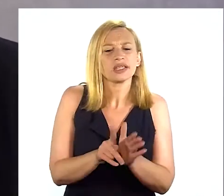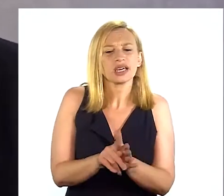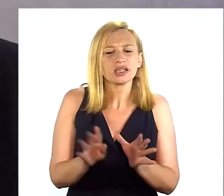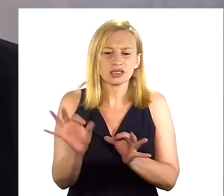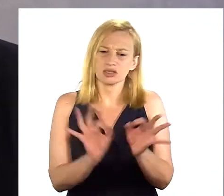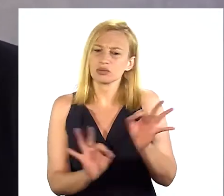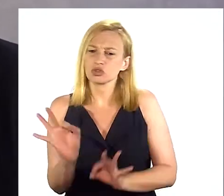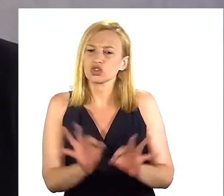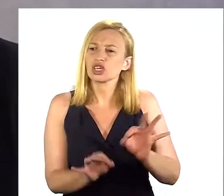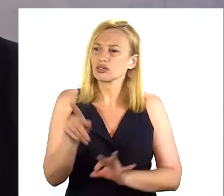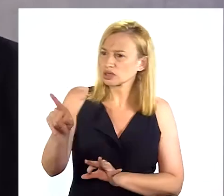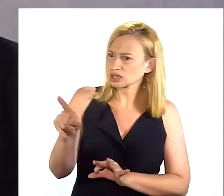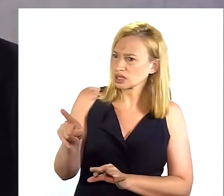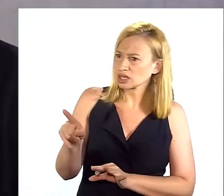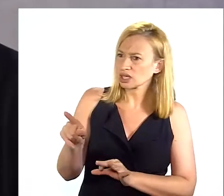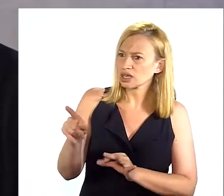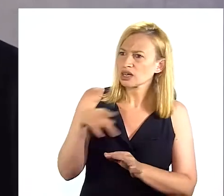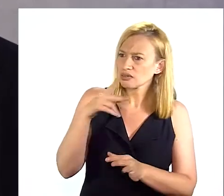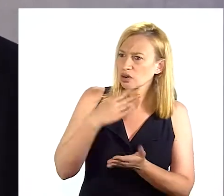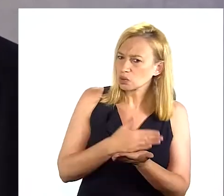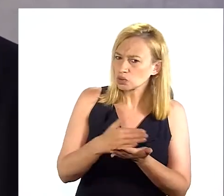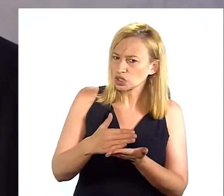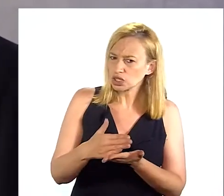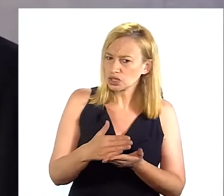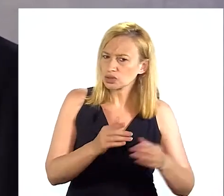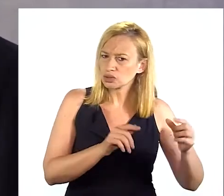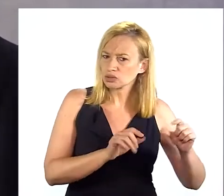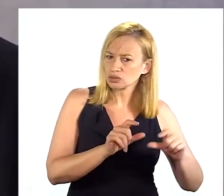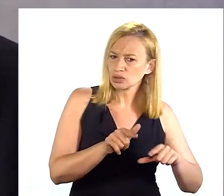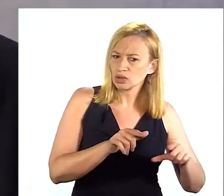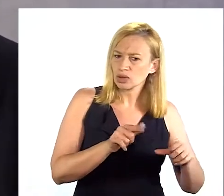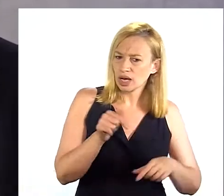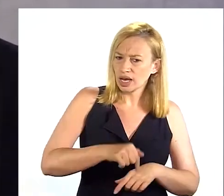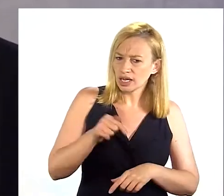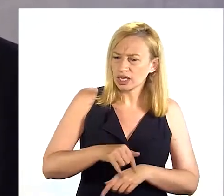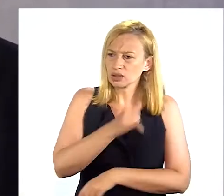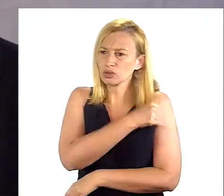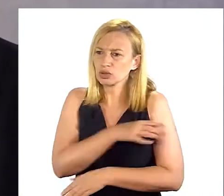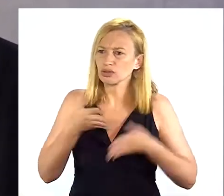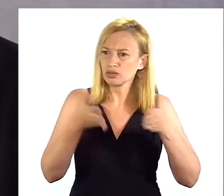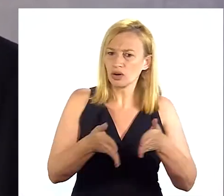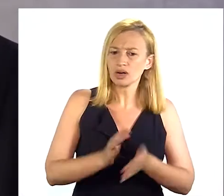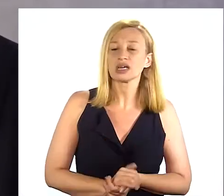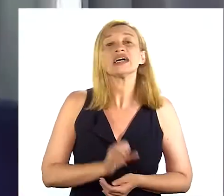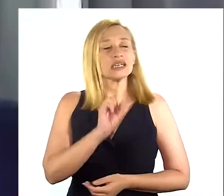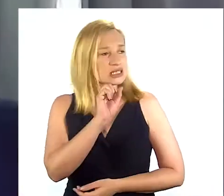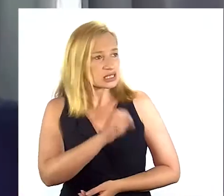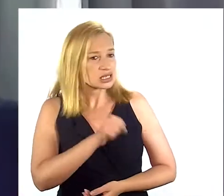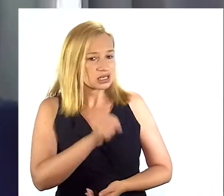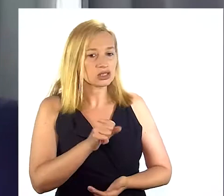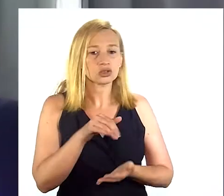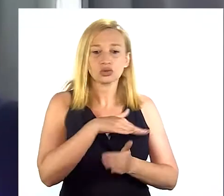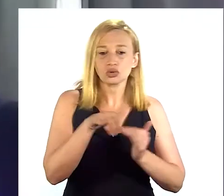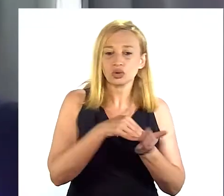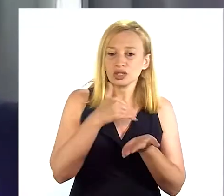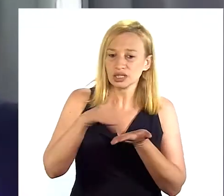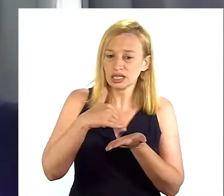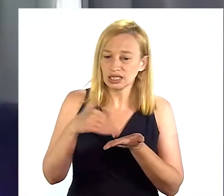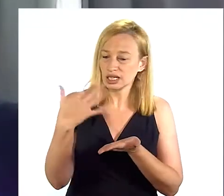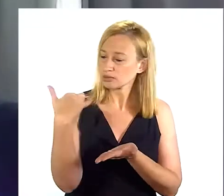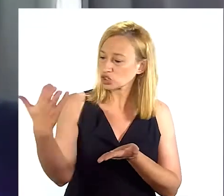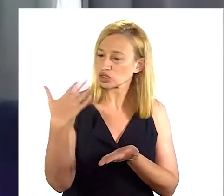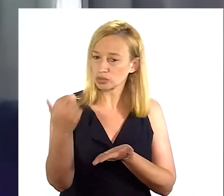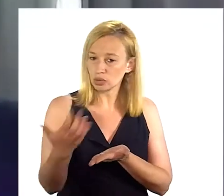faz parte desse programa que você trouxe no início do nosso programa aqui, Rio em Foco? Sim, isso são as entregas. Quando a